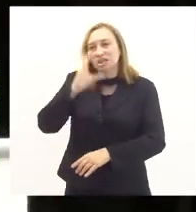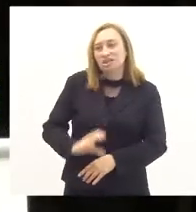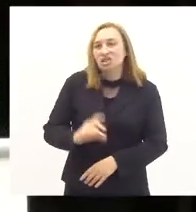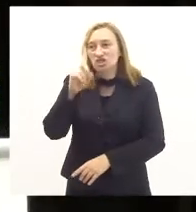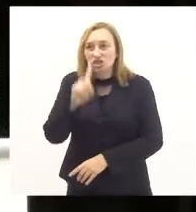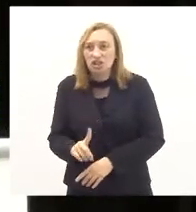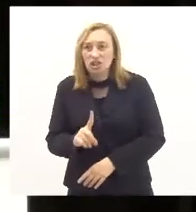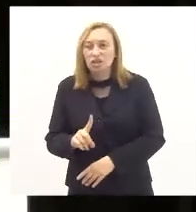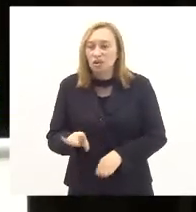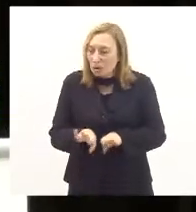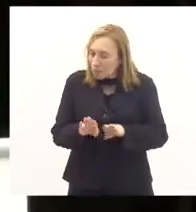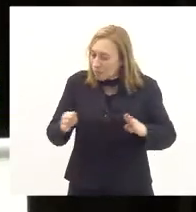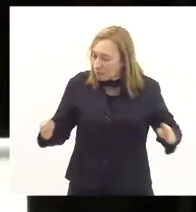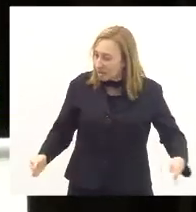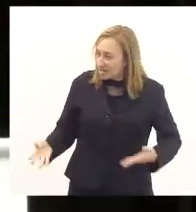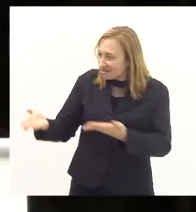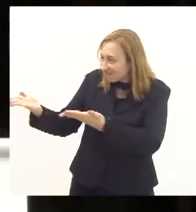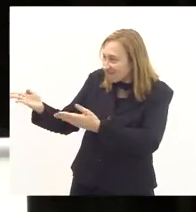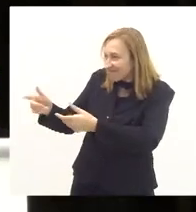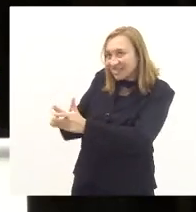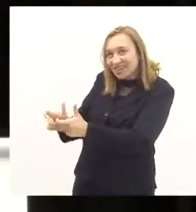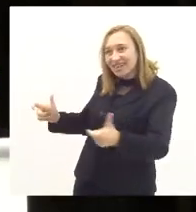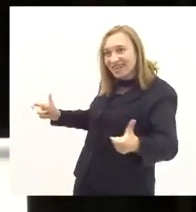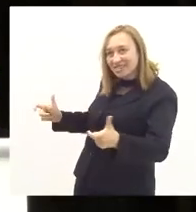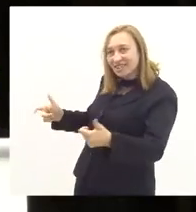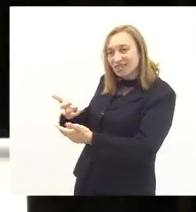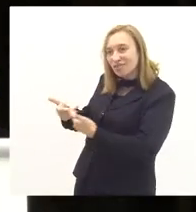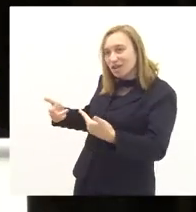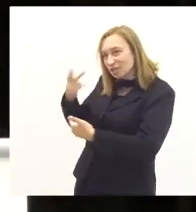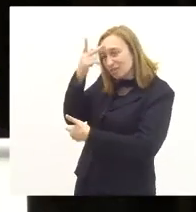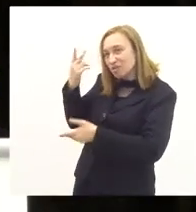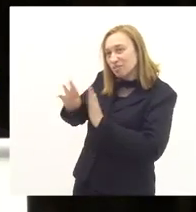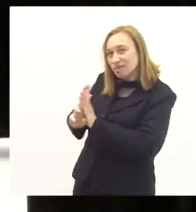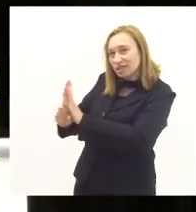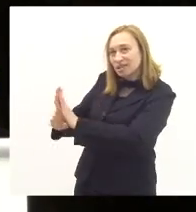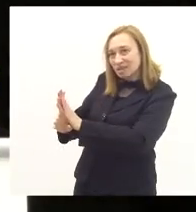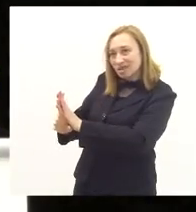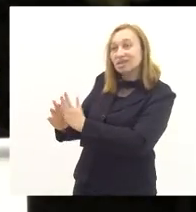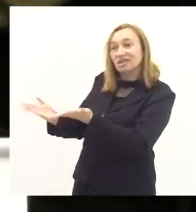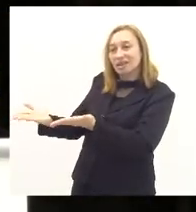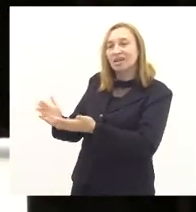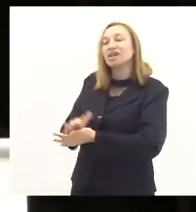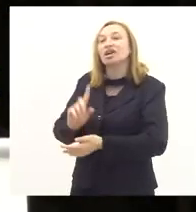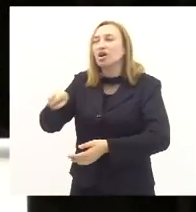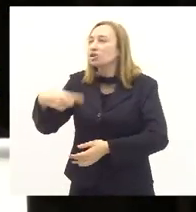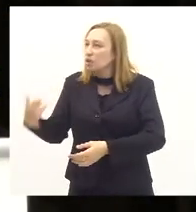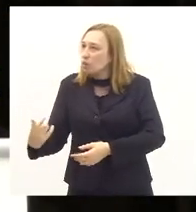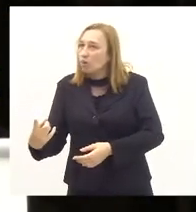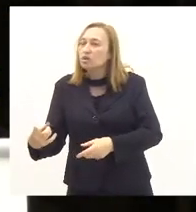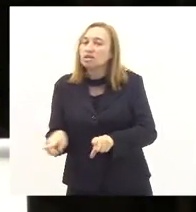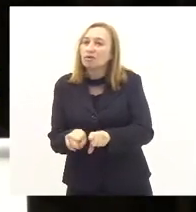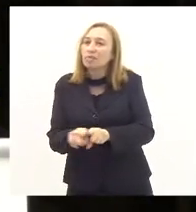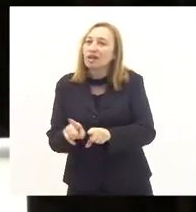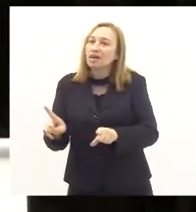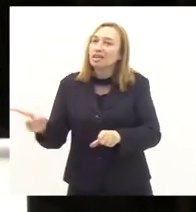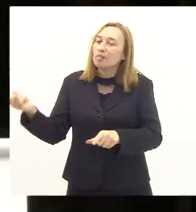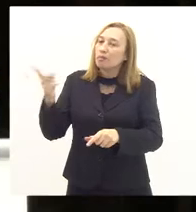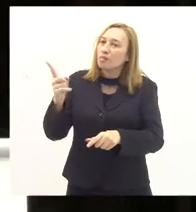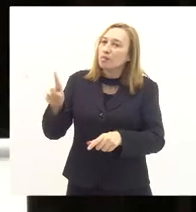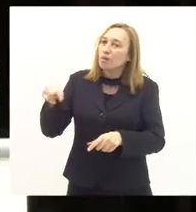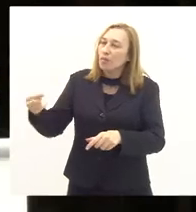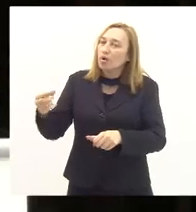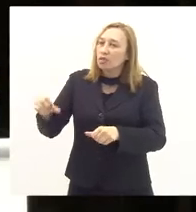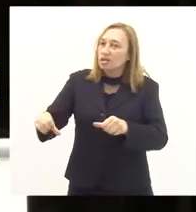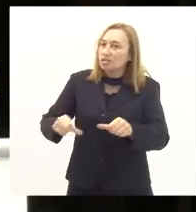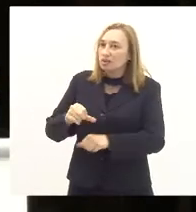direitos. É uma mesa enorme, né, com um monte de autoridades, e também ainda tem outras autoridades que depois, na segunda mesa,